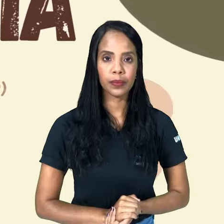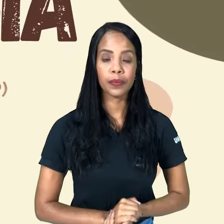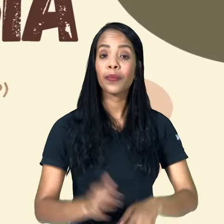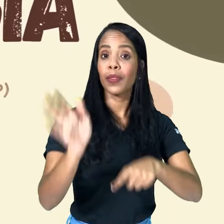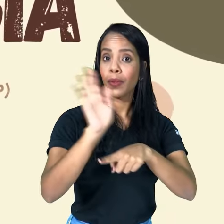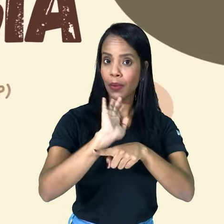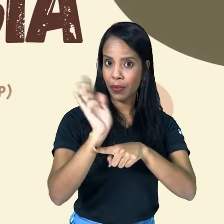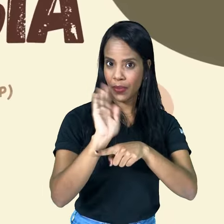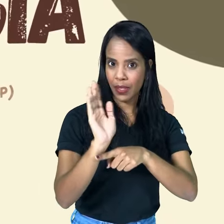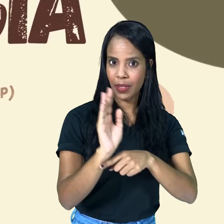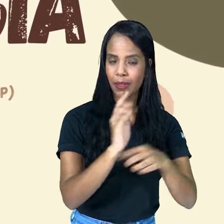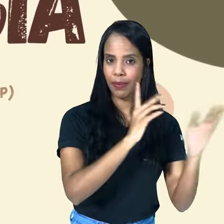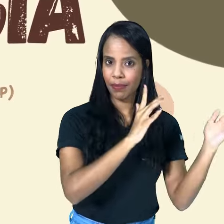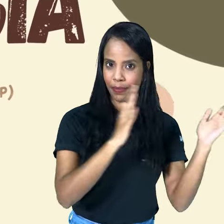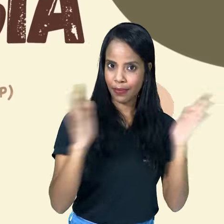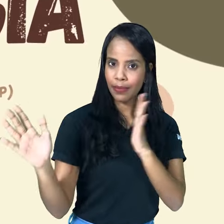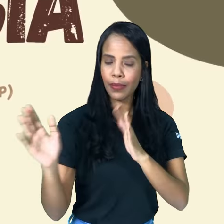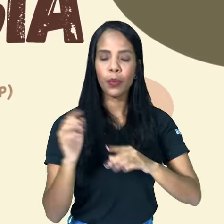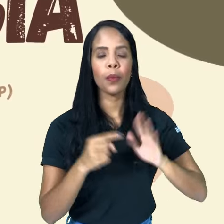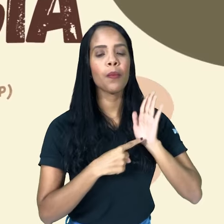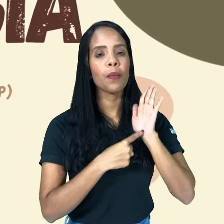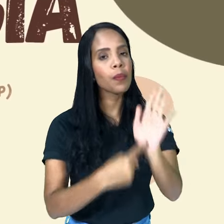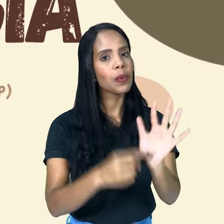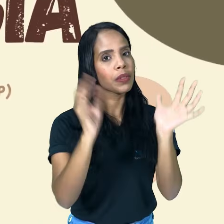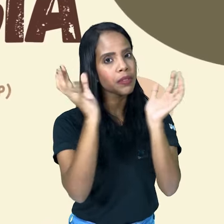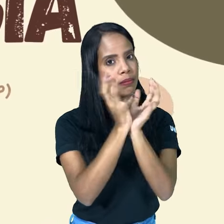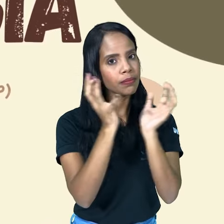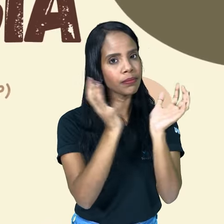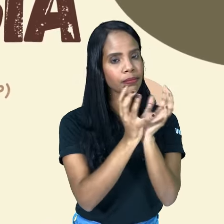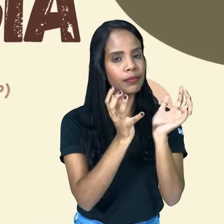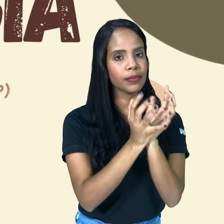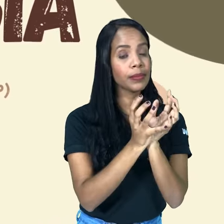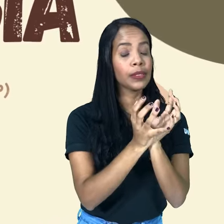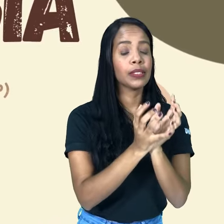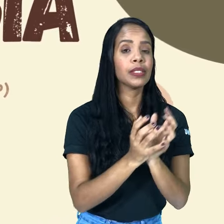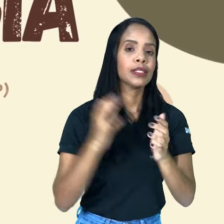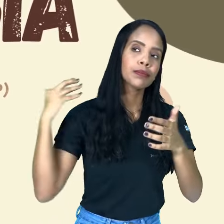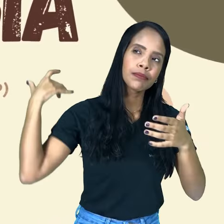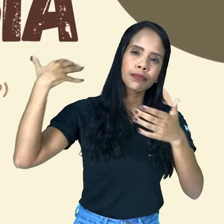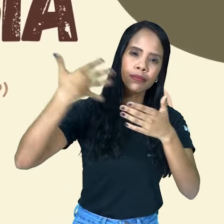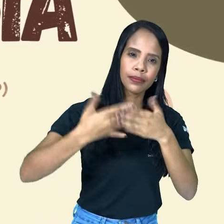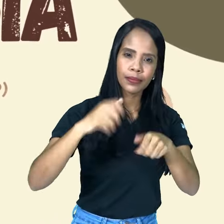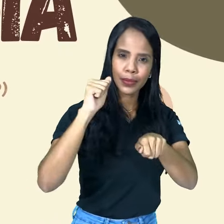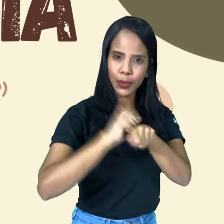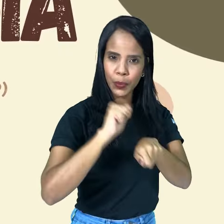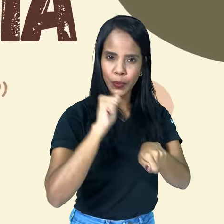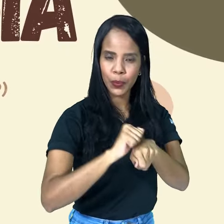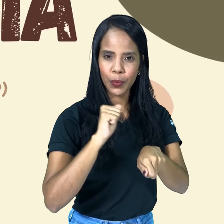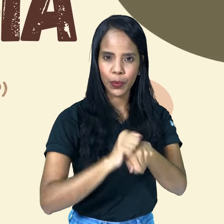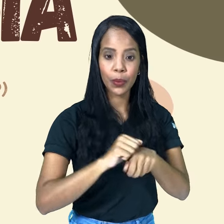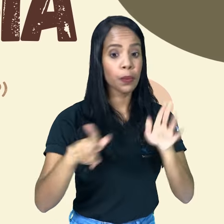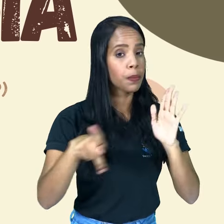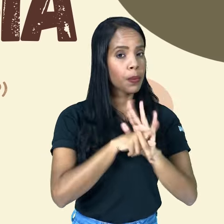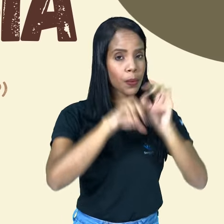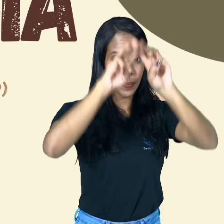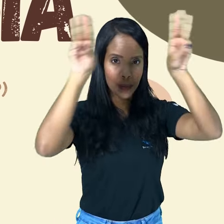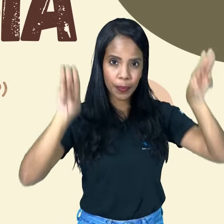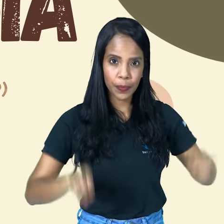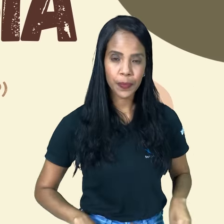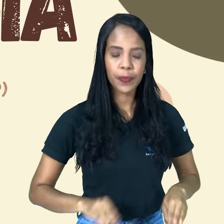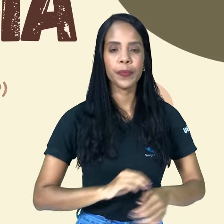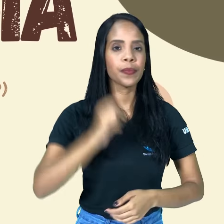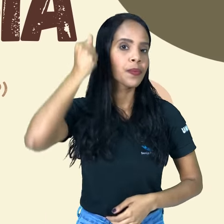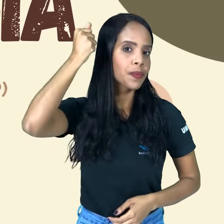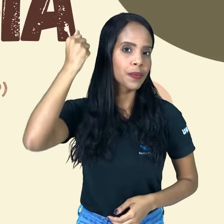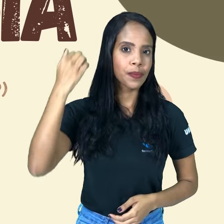O vídeo a seguir mostra a coleção científica de paleontologia do Semafauna Caatinga. São abertas